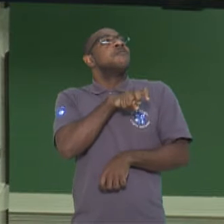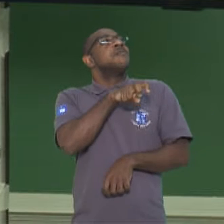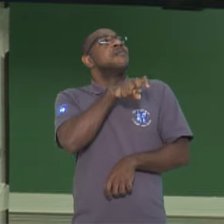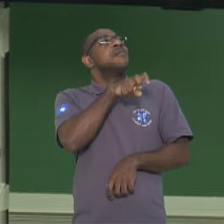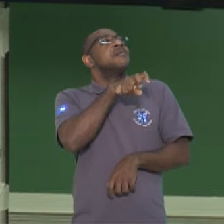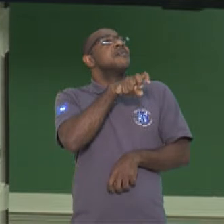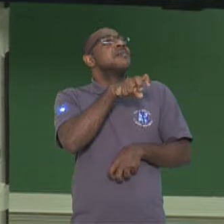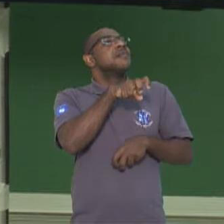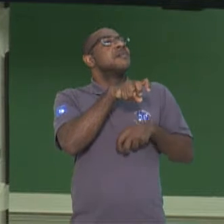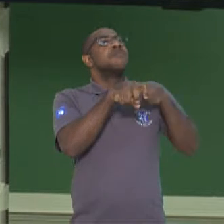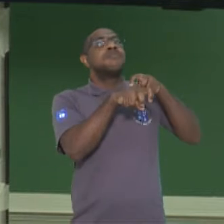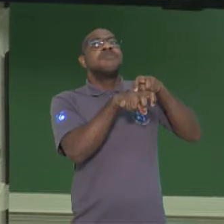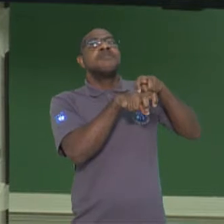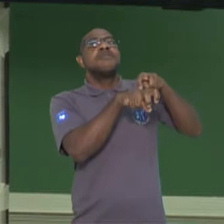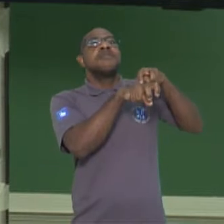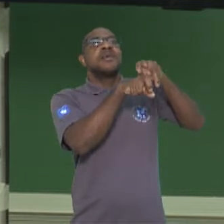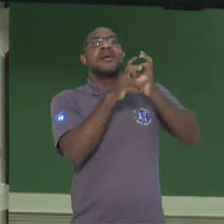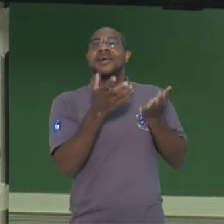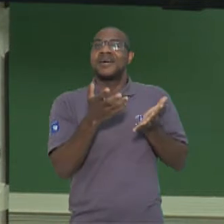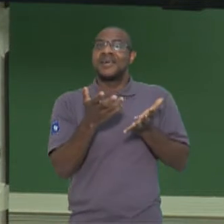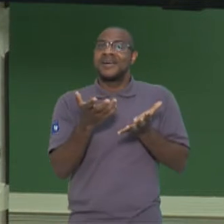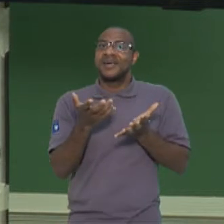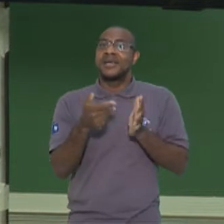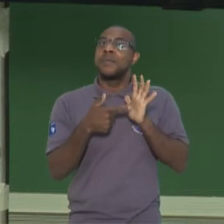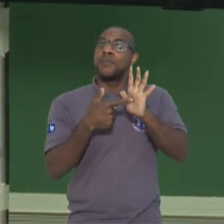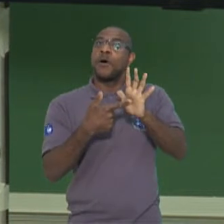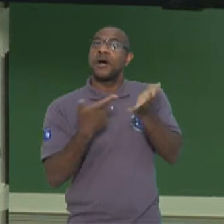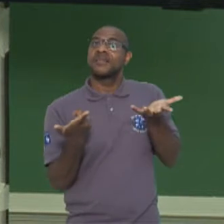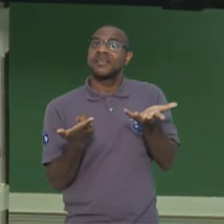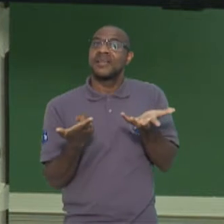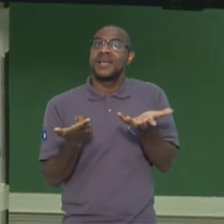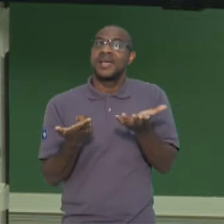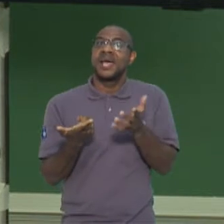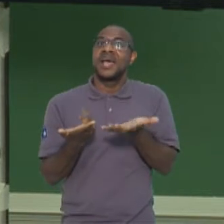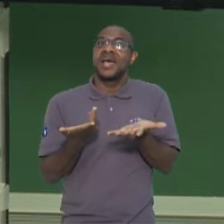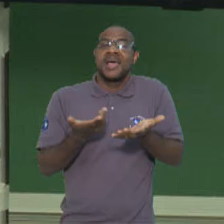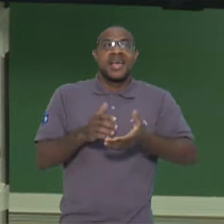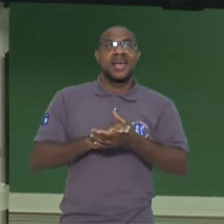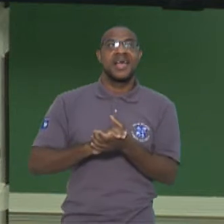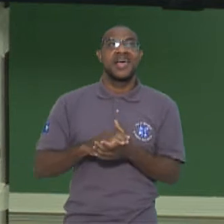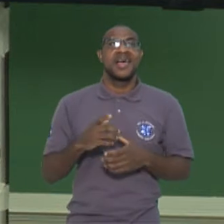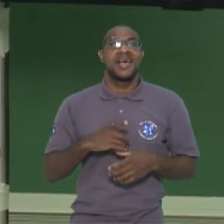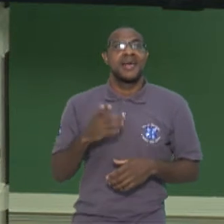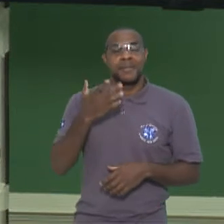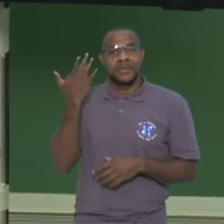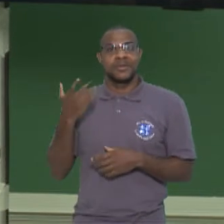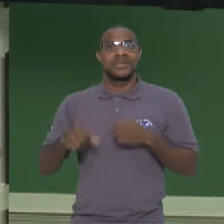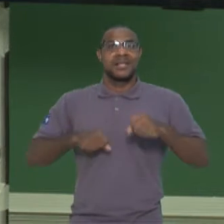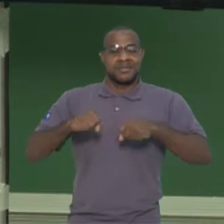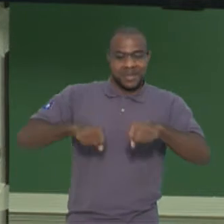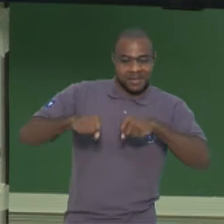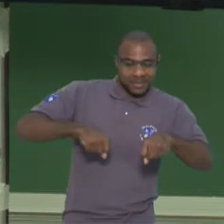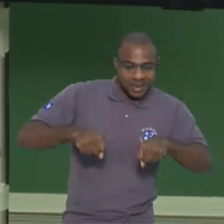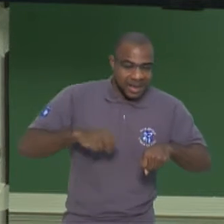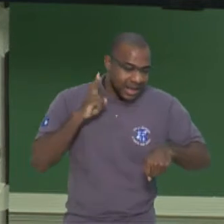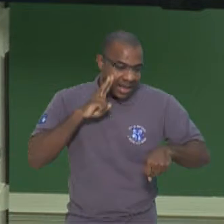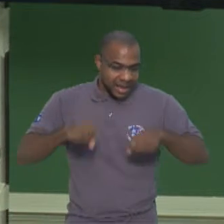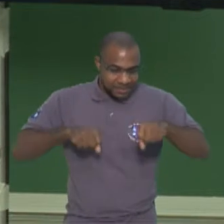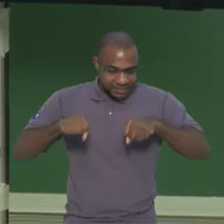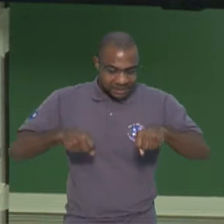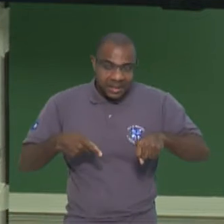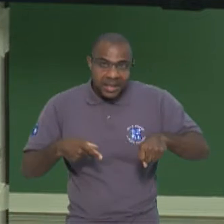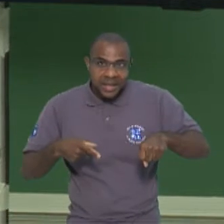por exemplo, em programas as pessoas trabalhando de uma forma cômica, de volta com a bicicleta e o ET e a lua atrás.